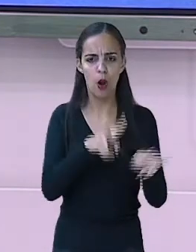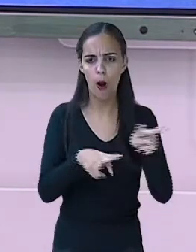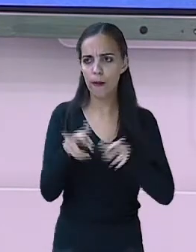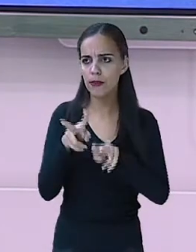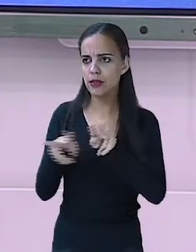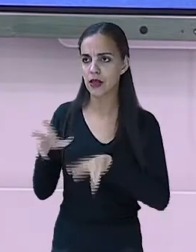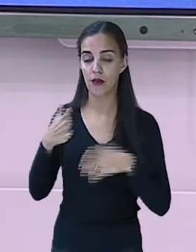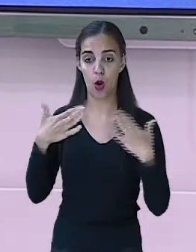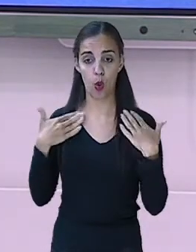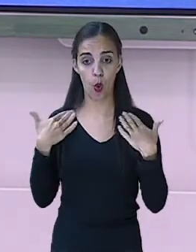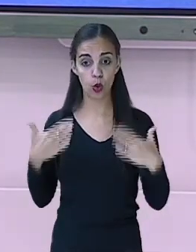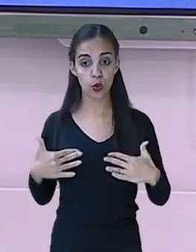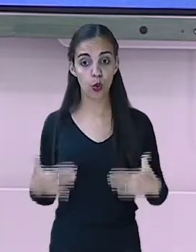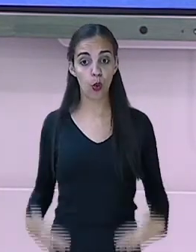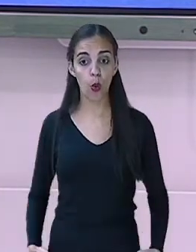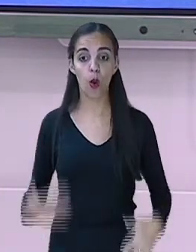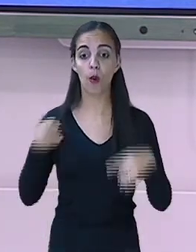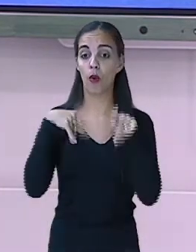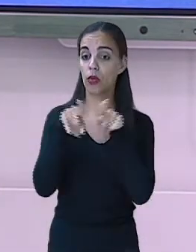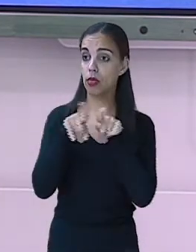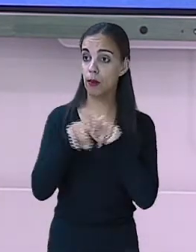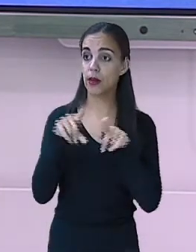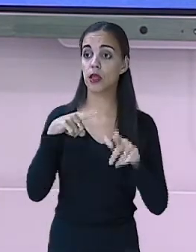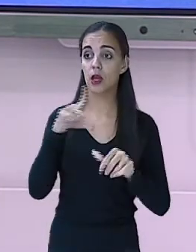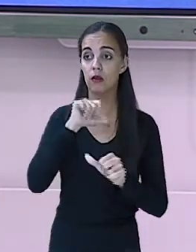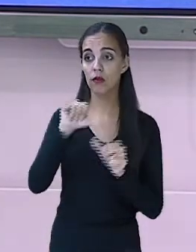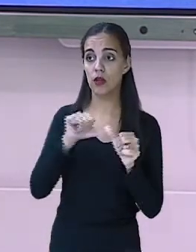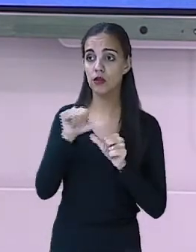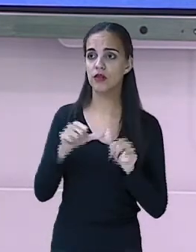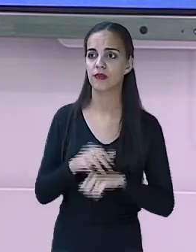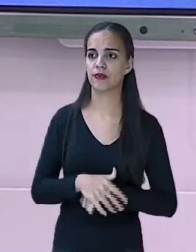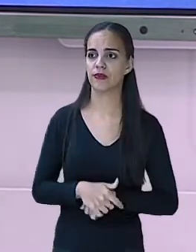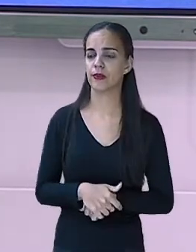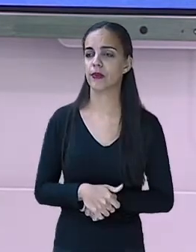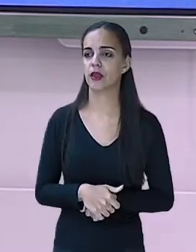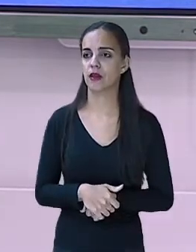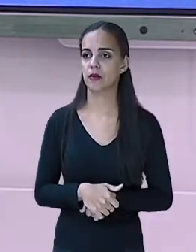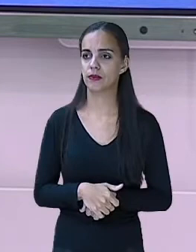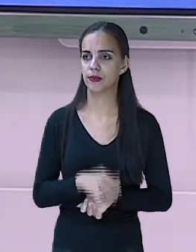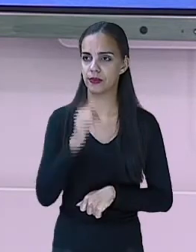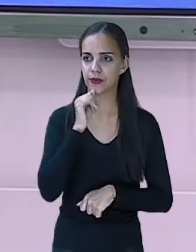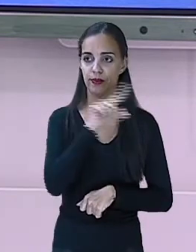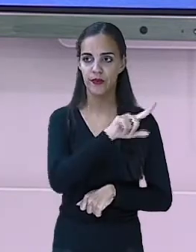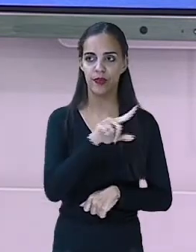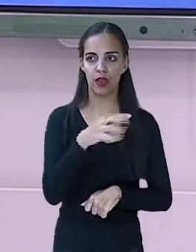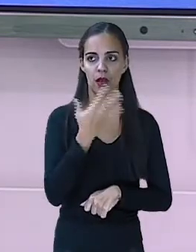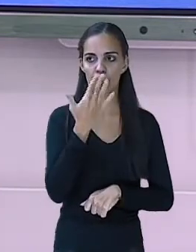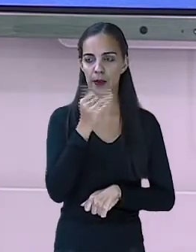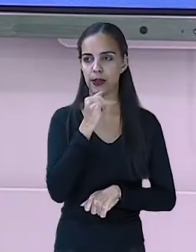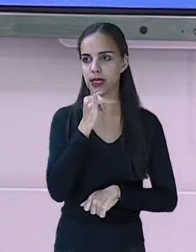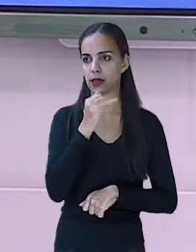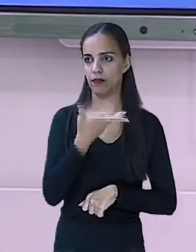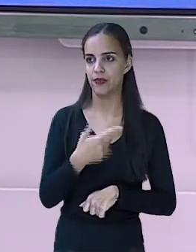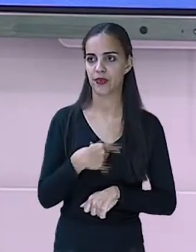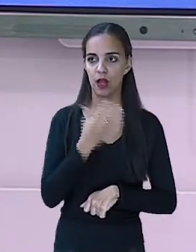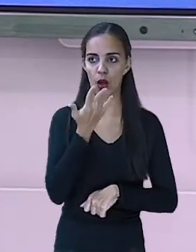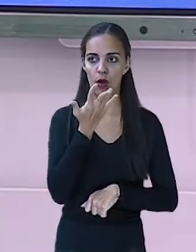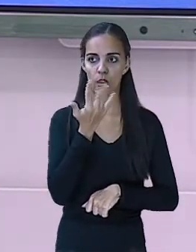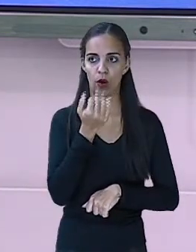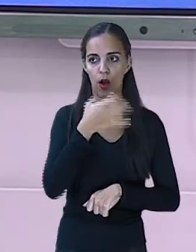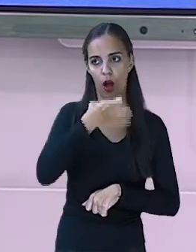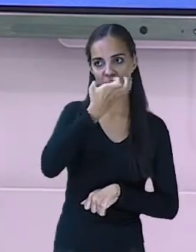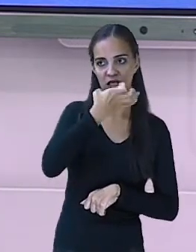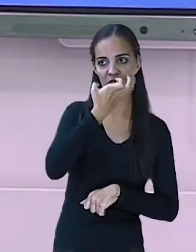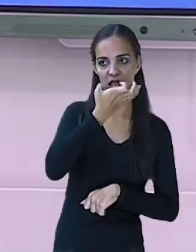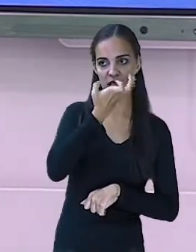seu corpo quem sabe Exatamente olha como você come lá a a maçã